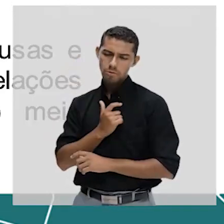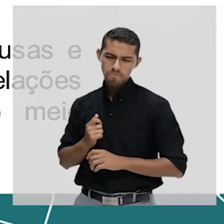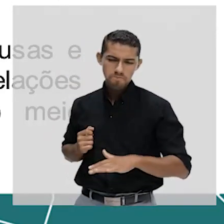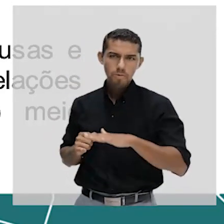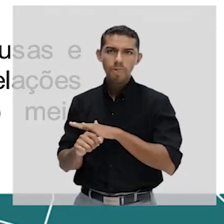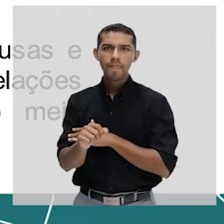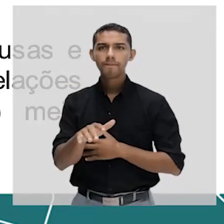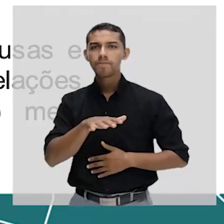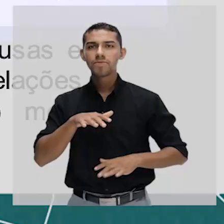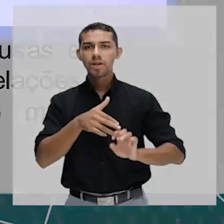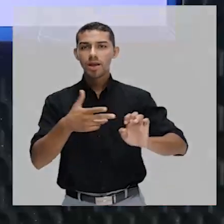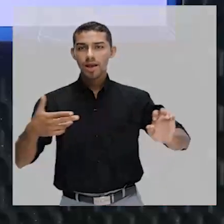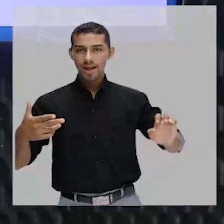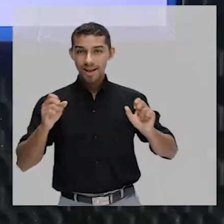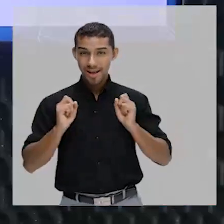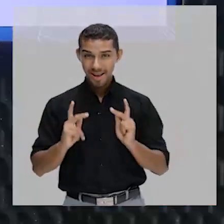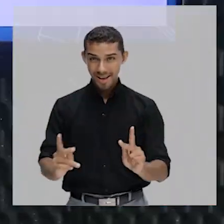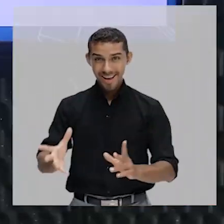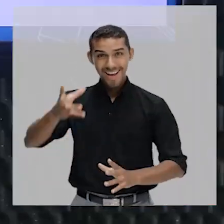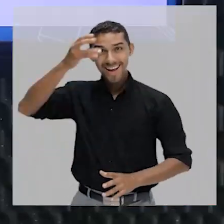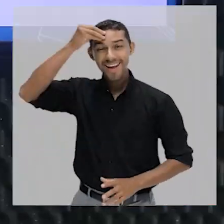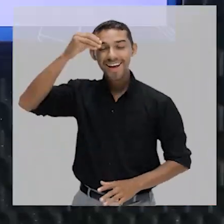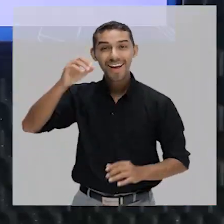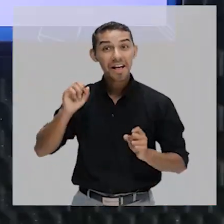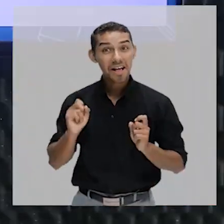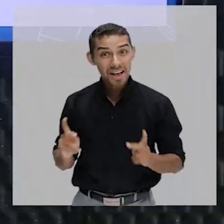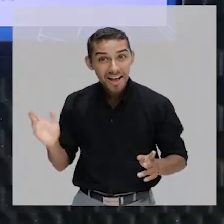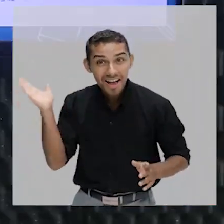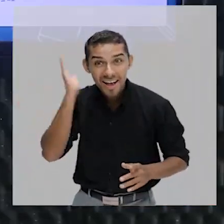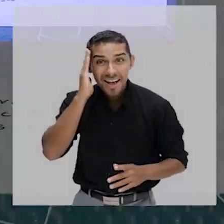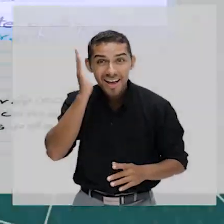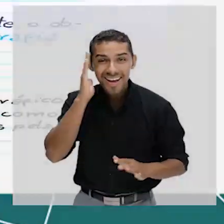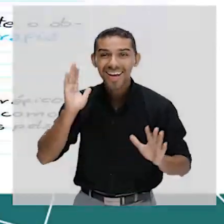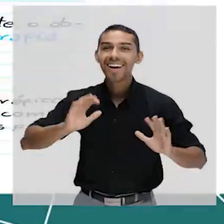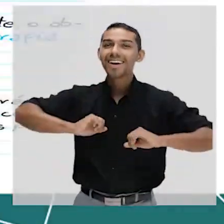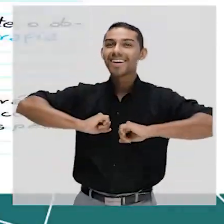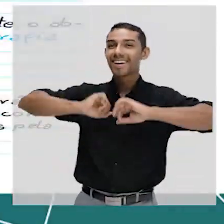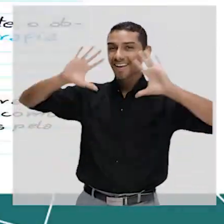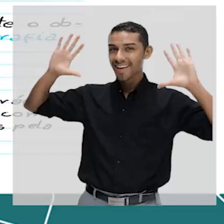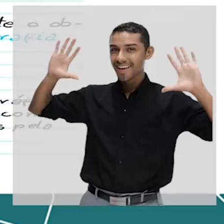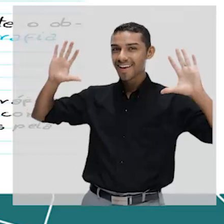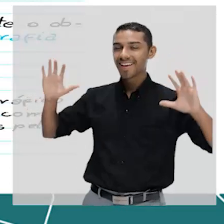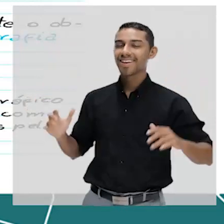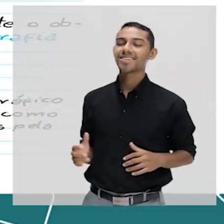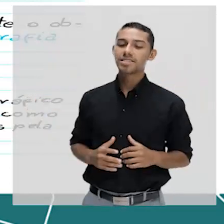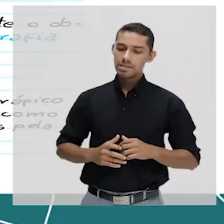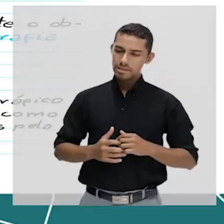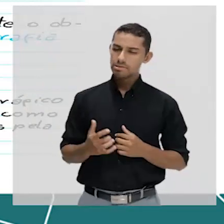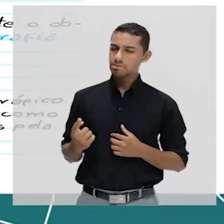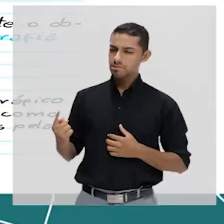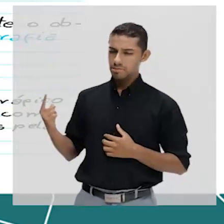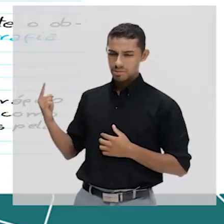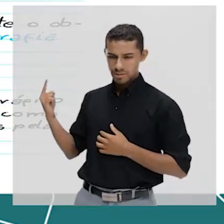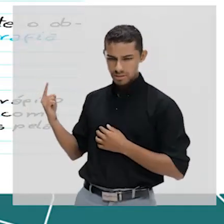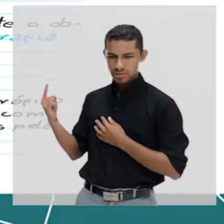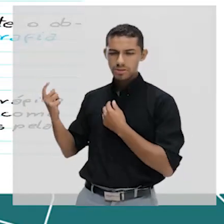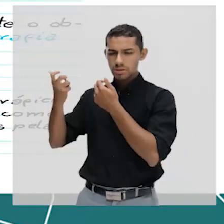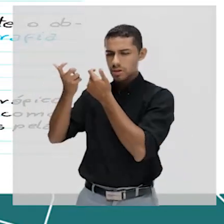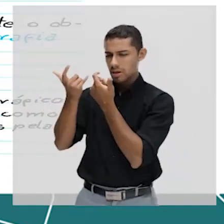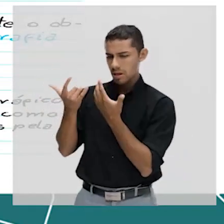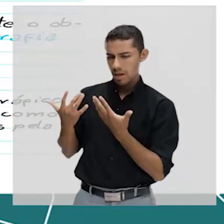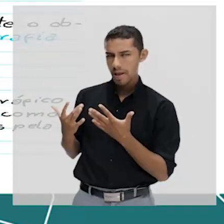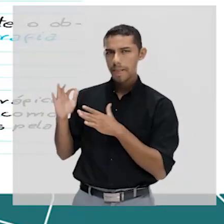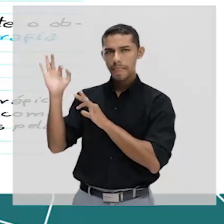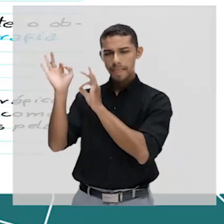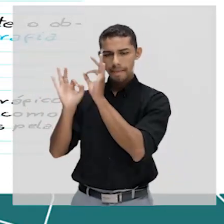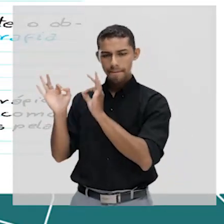neste elemento. Belezinha? Tu tá vendo como é importante estudar a geografia? E aí, galera, aqui um mapazinho só para dizer algumas questões importantes,